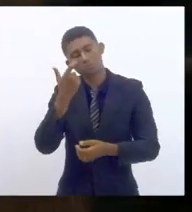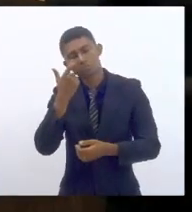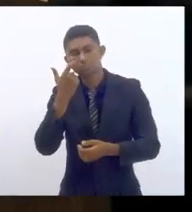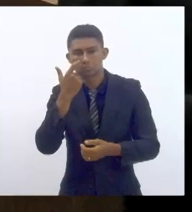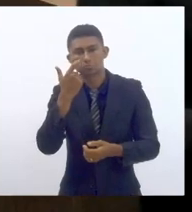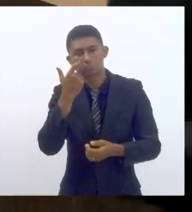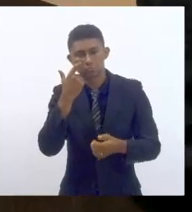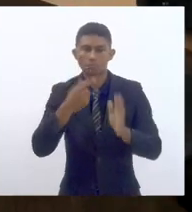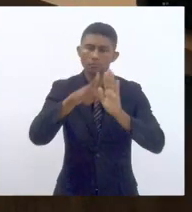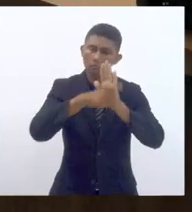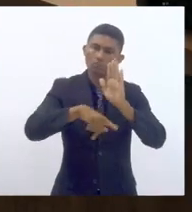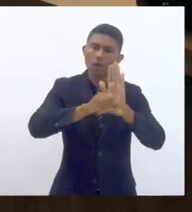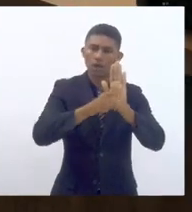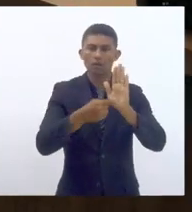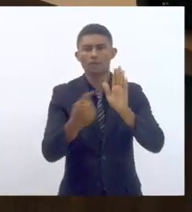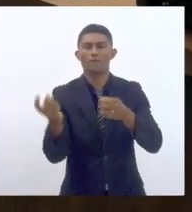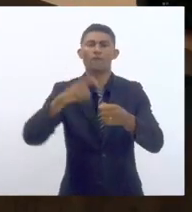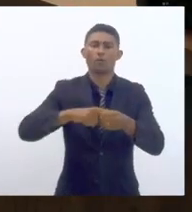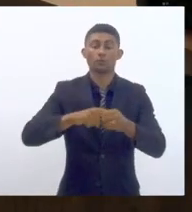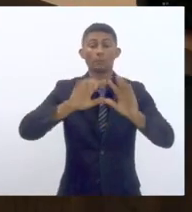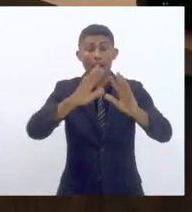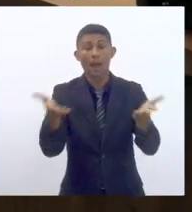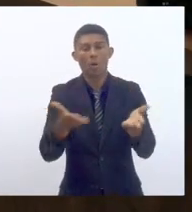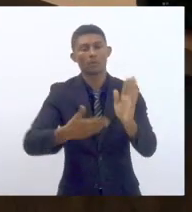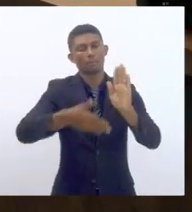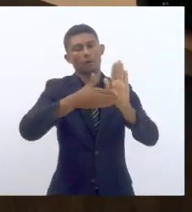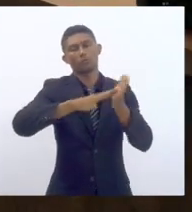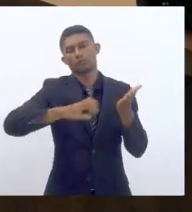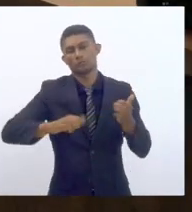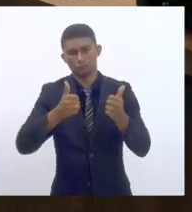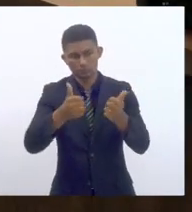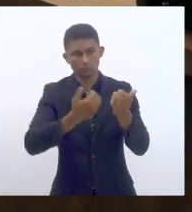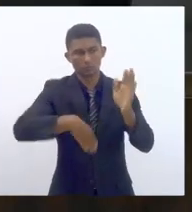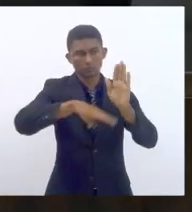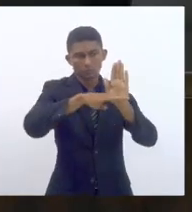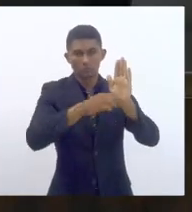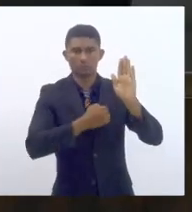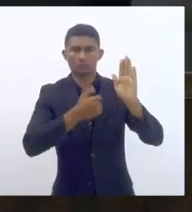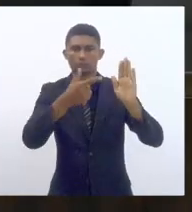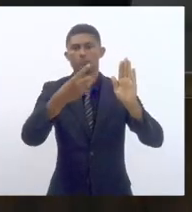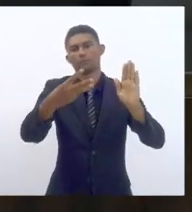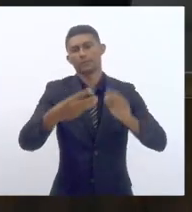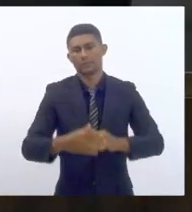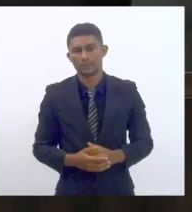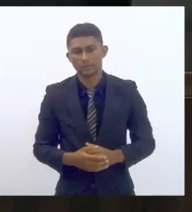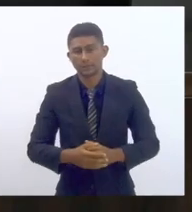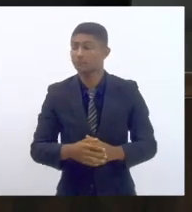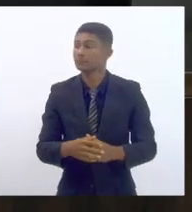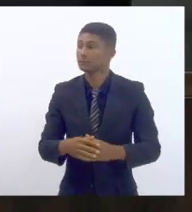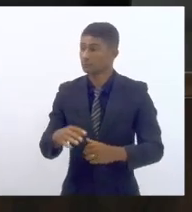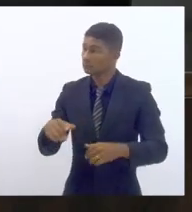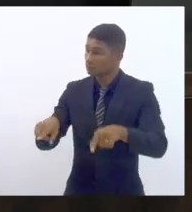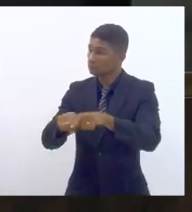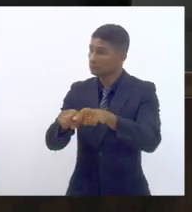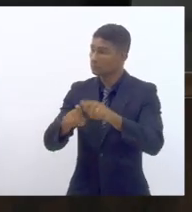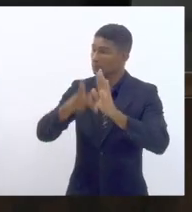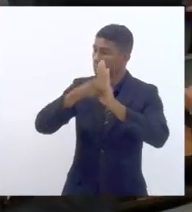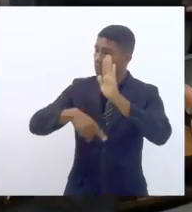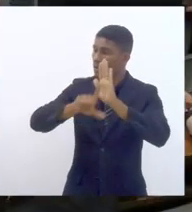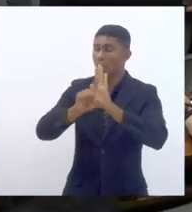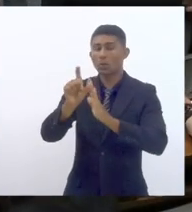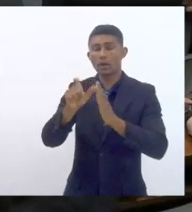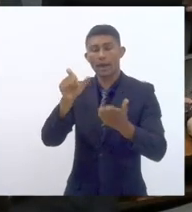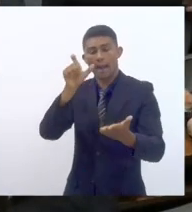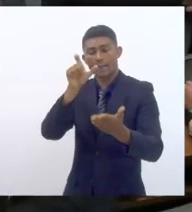o projeto fica em pé. Então, é a retirada de pauta, mas, 23. Mas tem uma questão do cartão de aproximação.